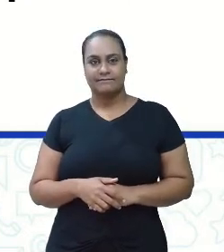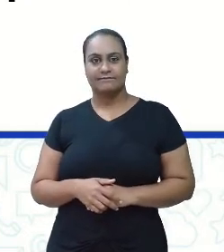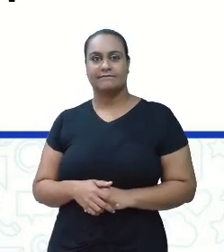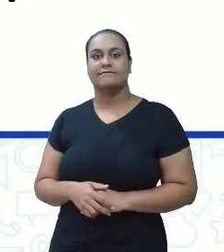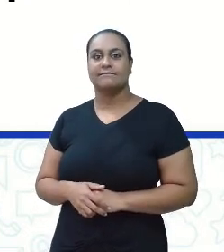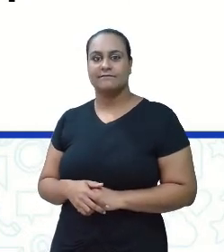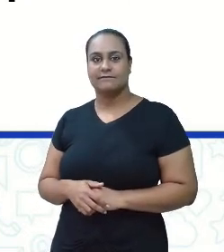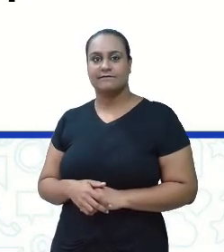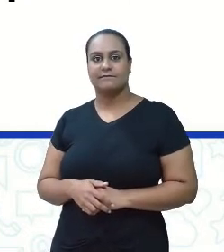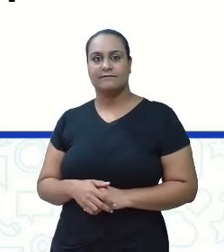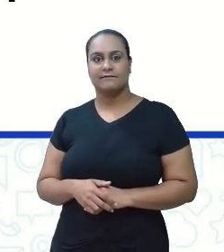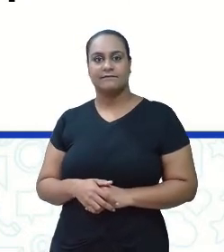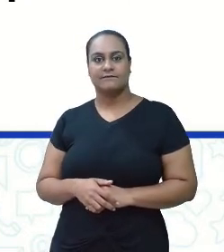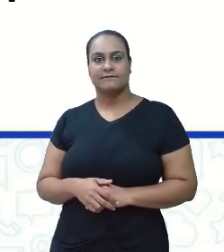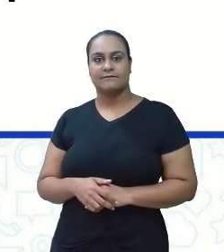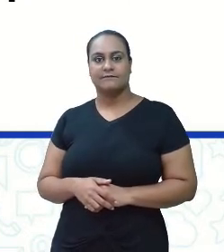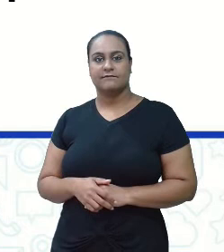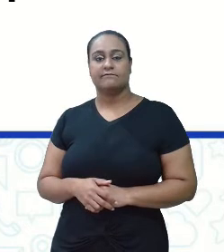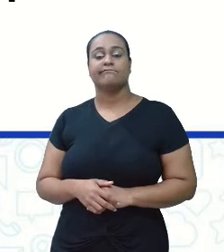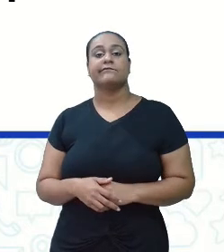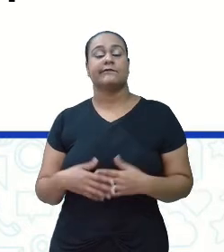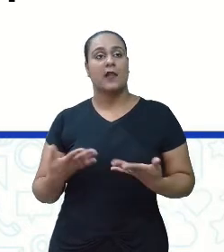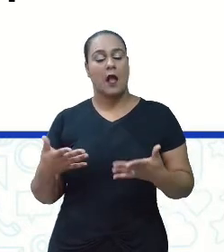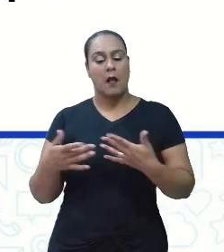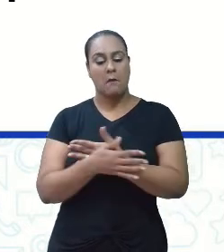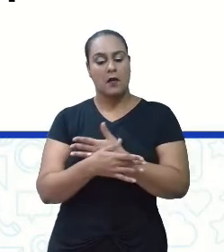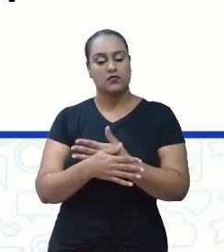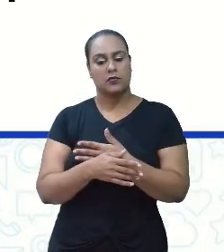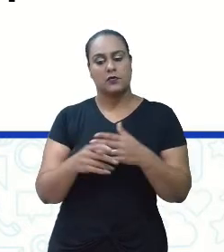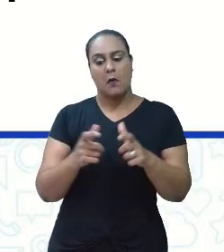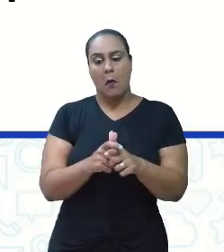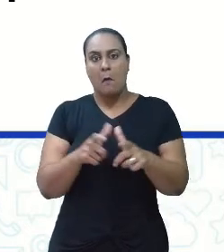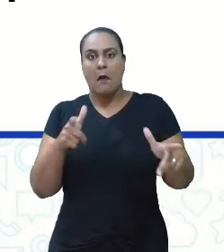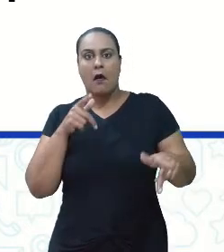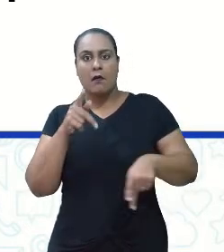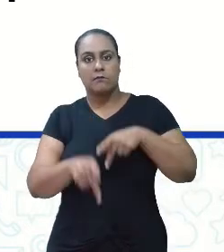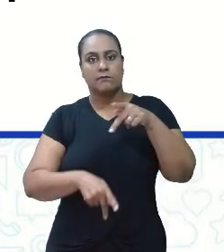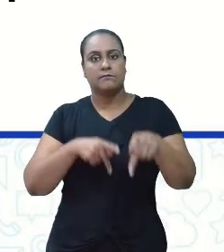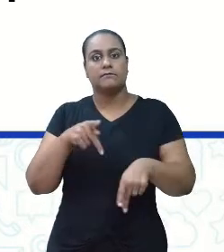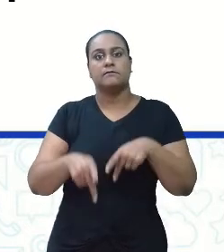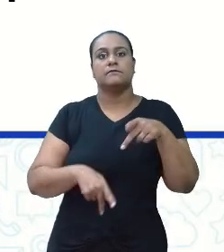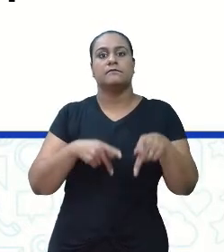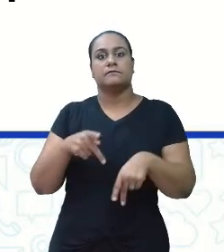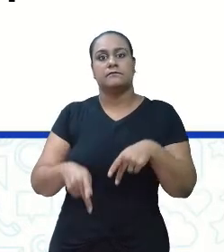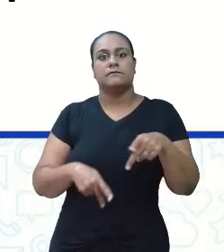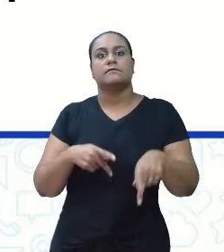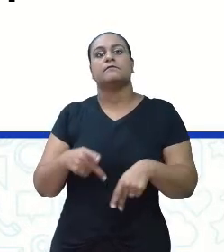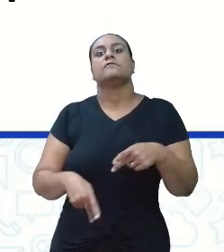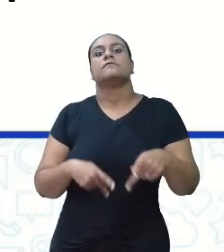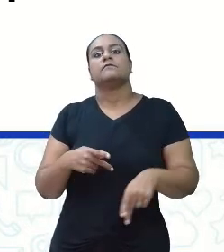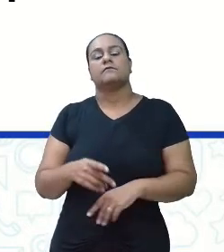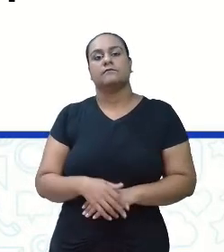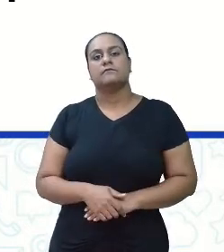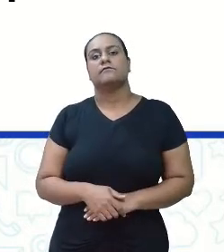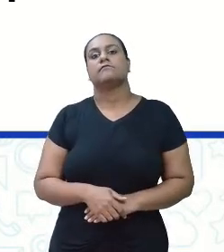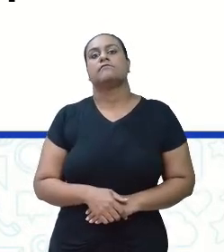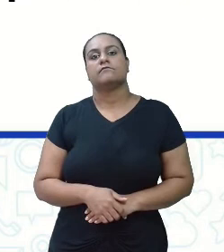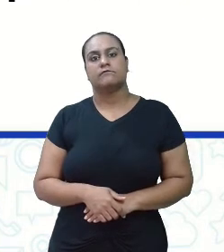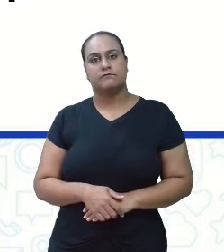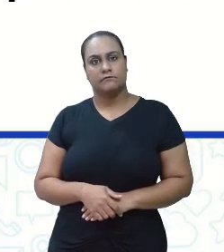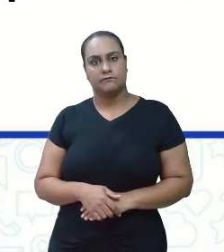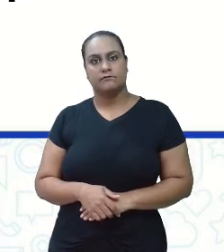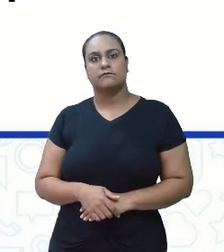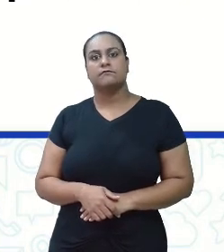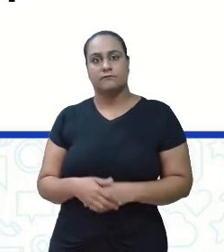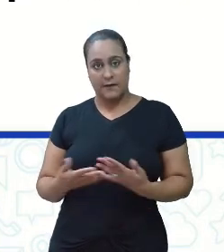é aquela questão de uma cidade bastante urbanizada, né, com a conurbação bastante frequente das